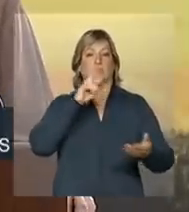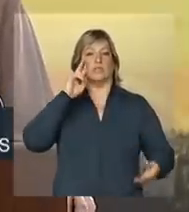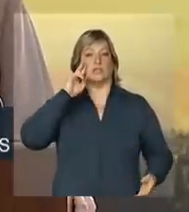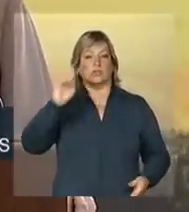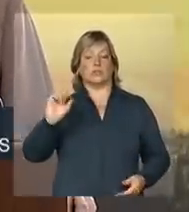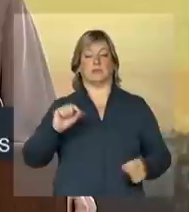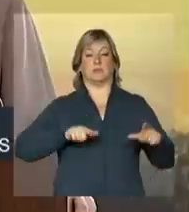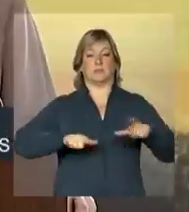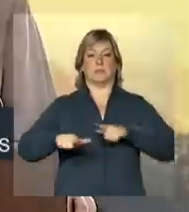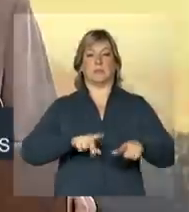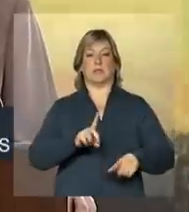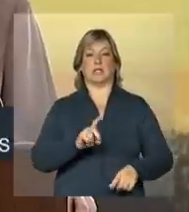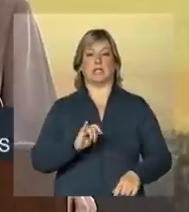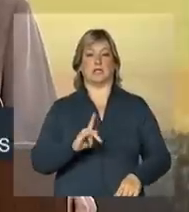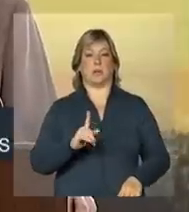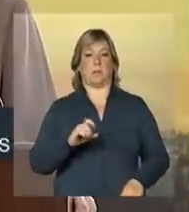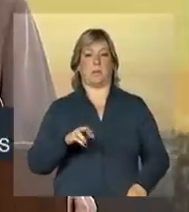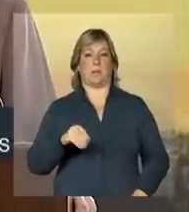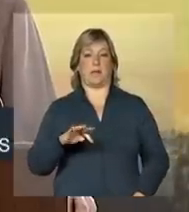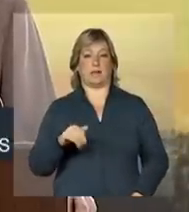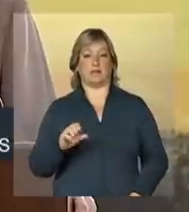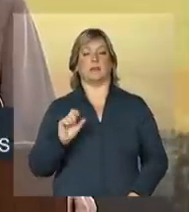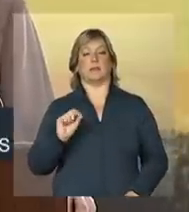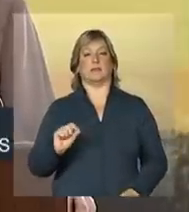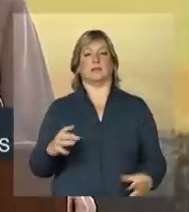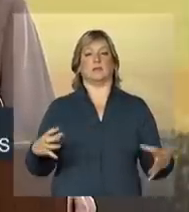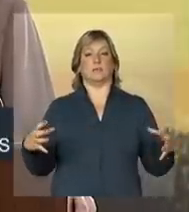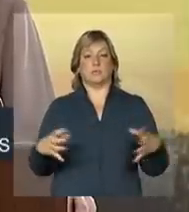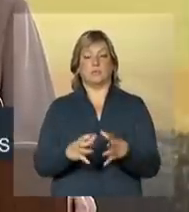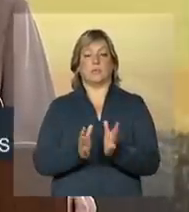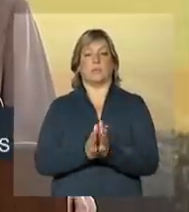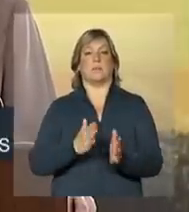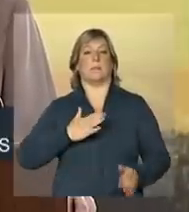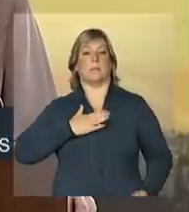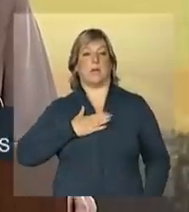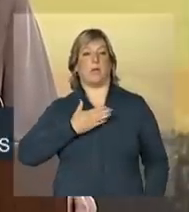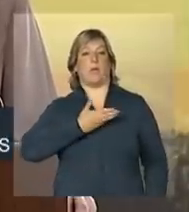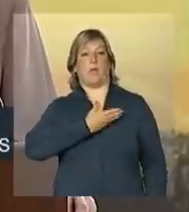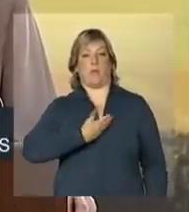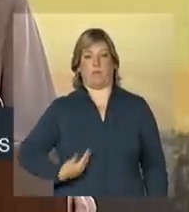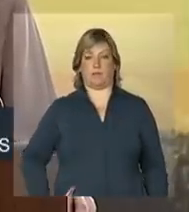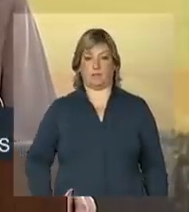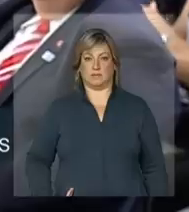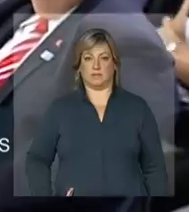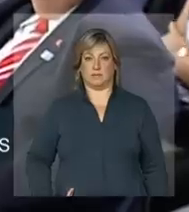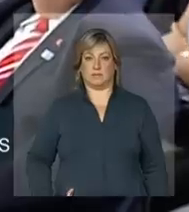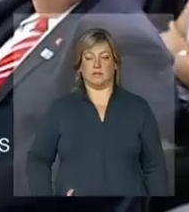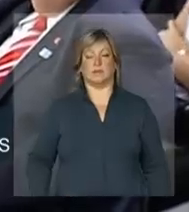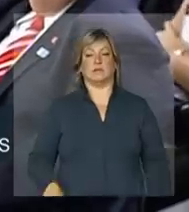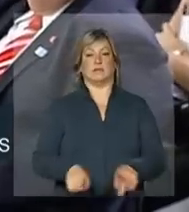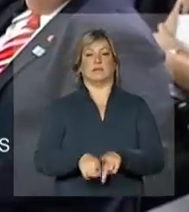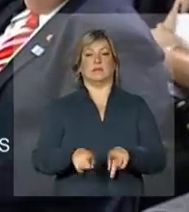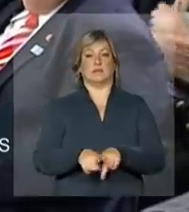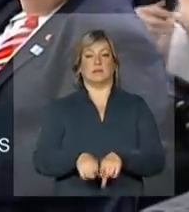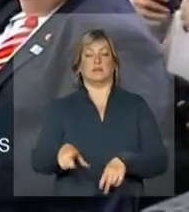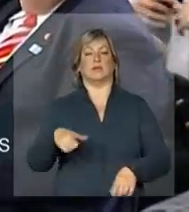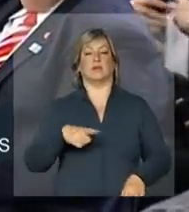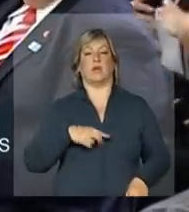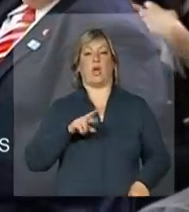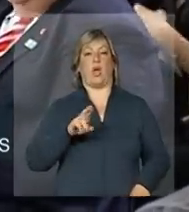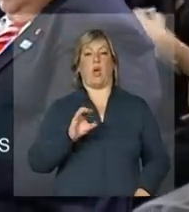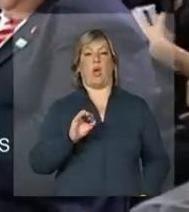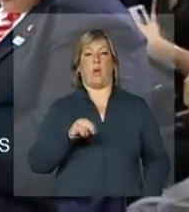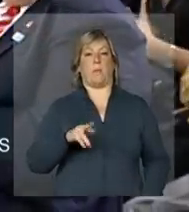missões diplomáticas acreditados junto ao meu governo queria cumprimentar o Senor Rômulo goveia